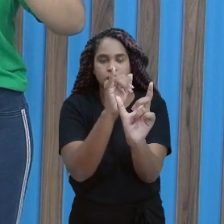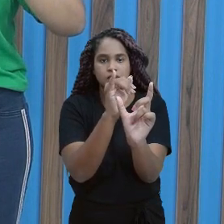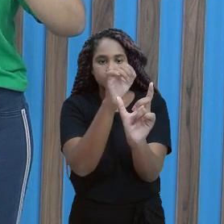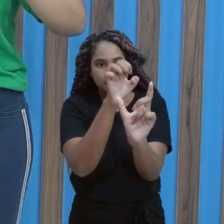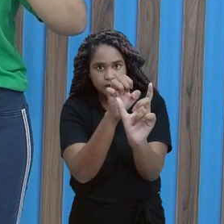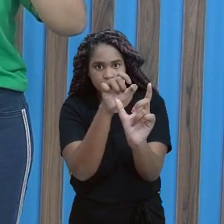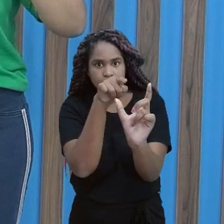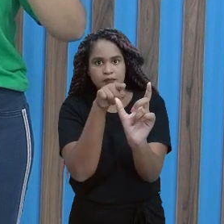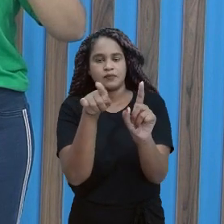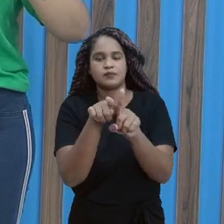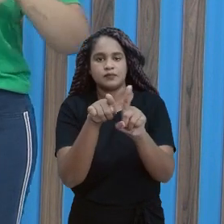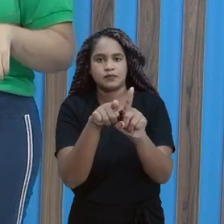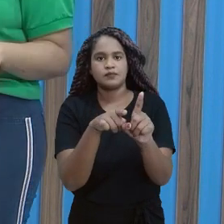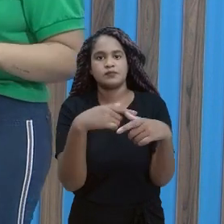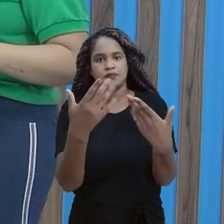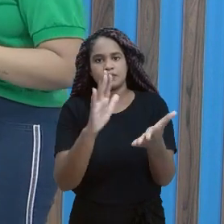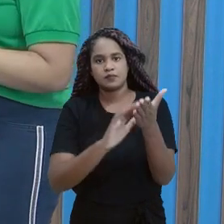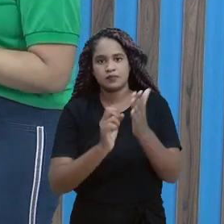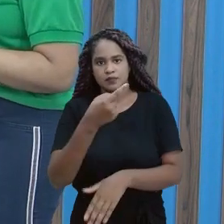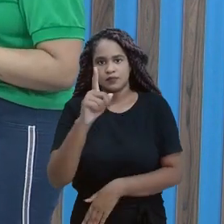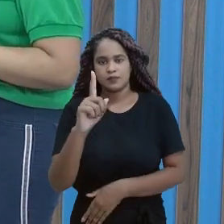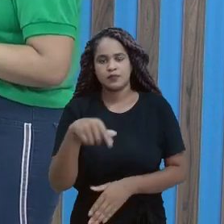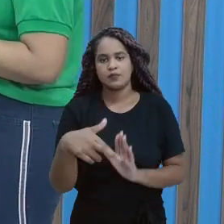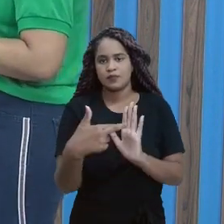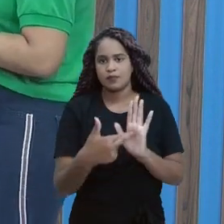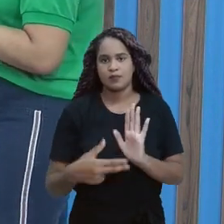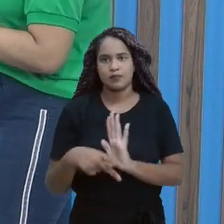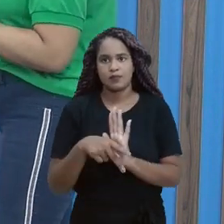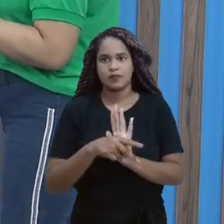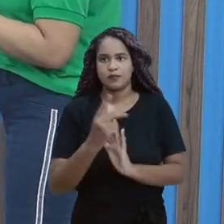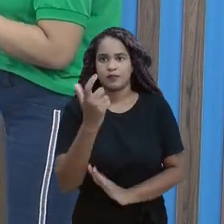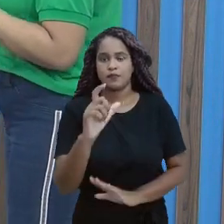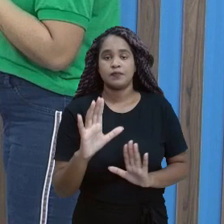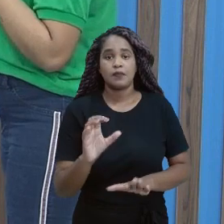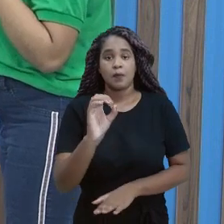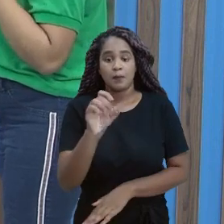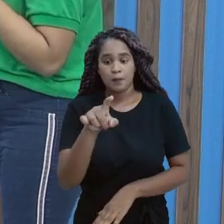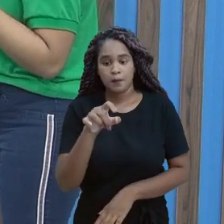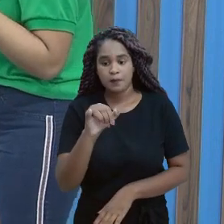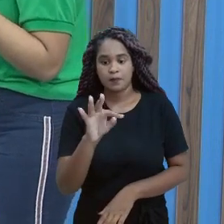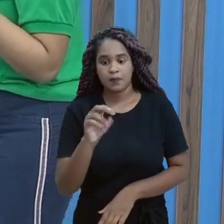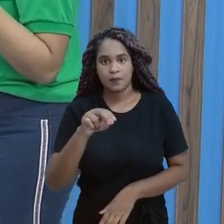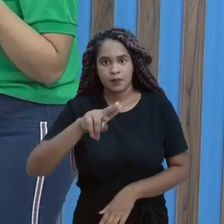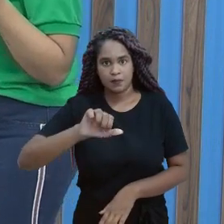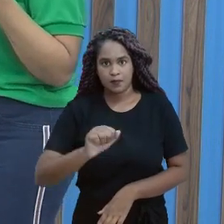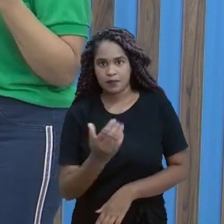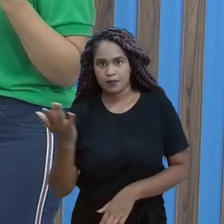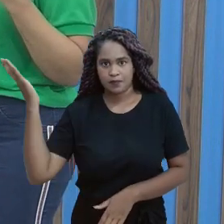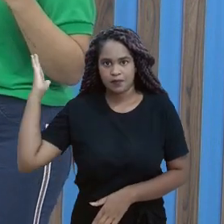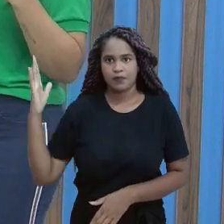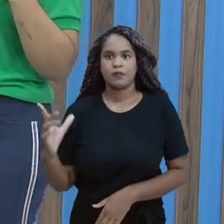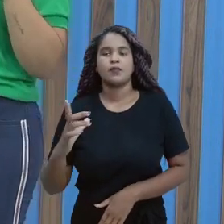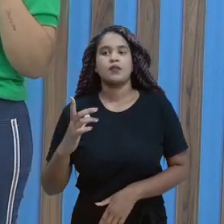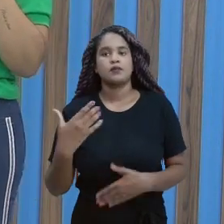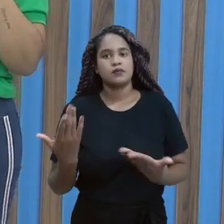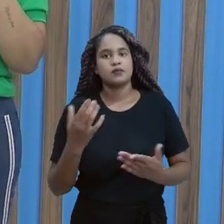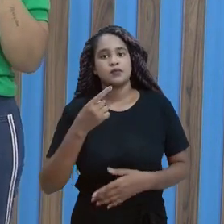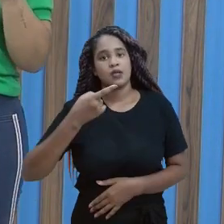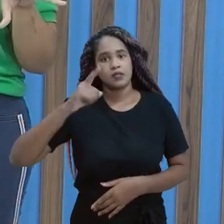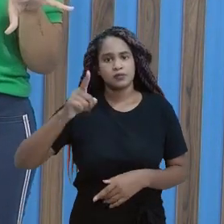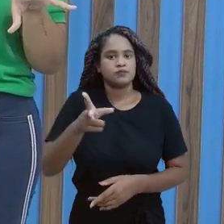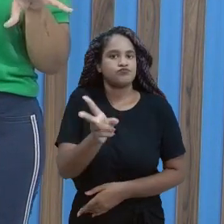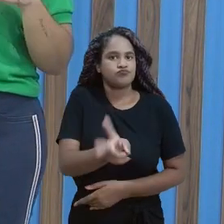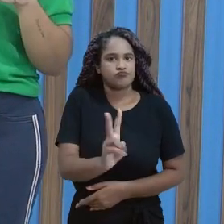ei também, certo? Essa é uma das regras. Ó, já nas oxítonas, como eu falei para vocês, o acento